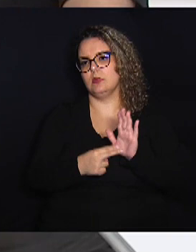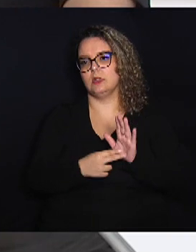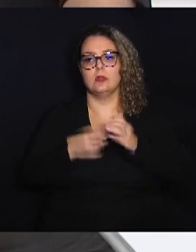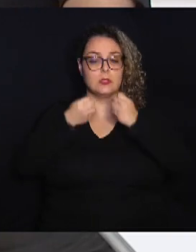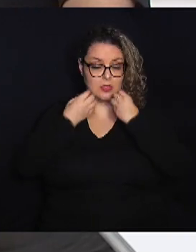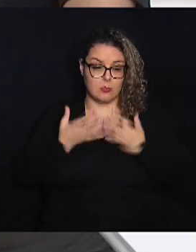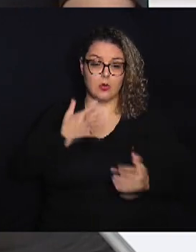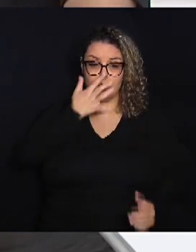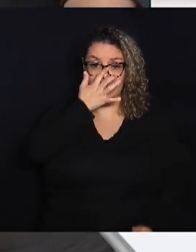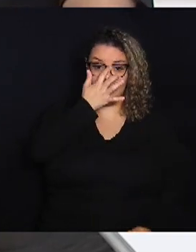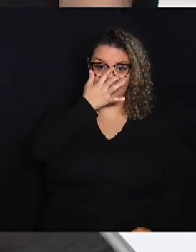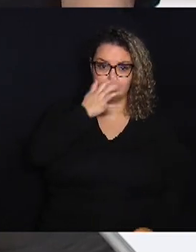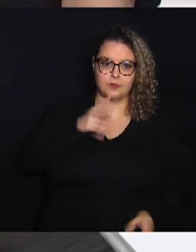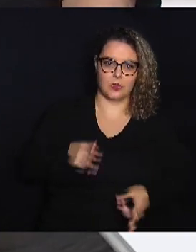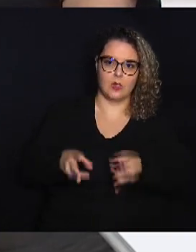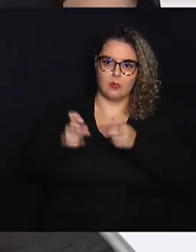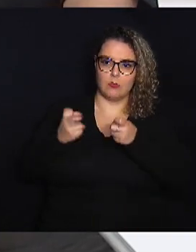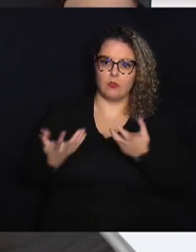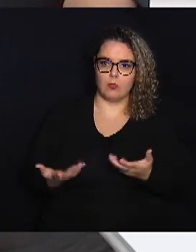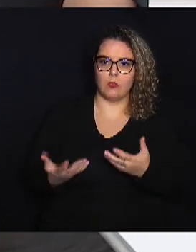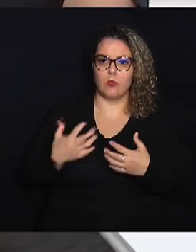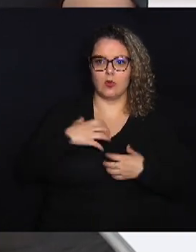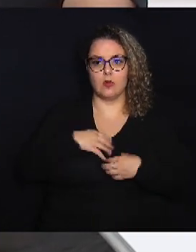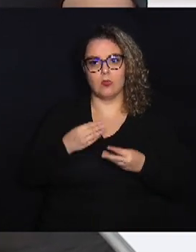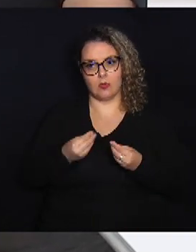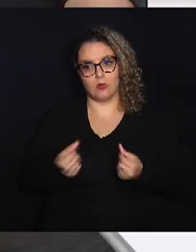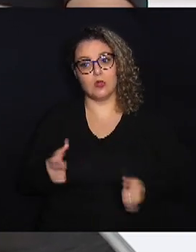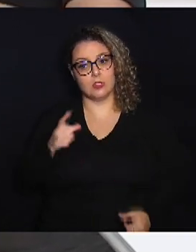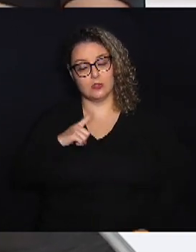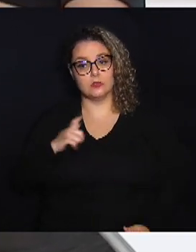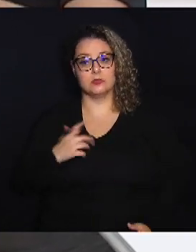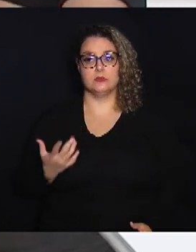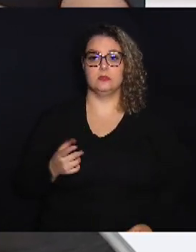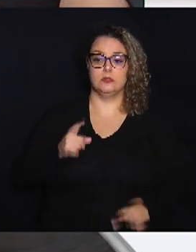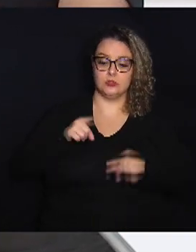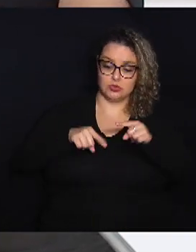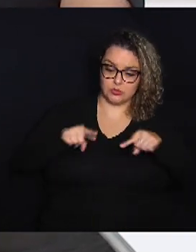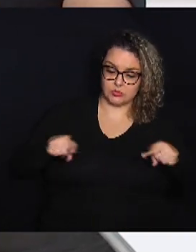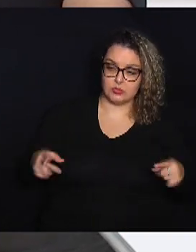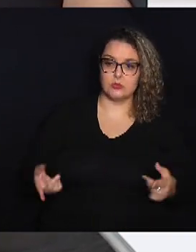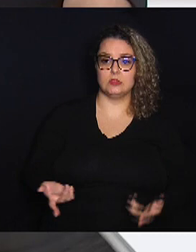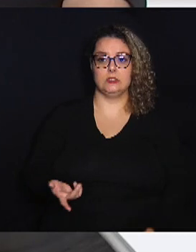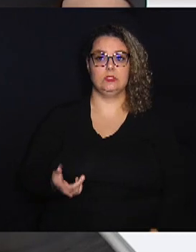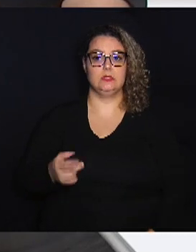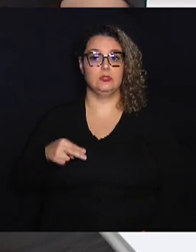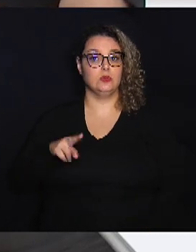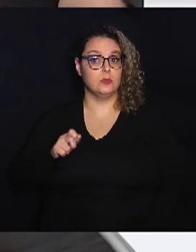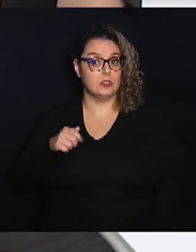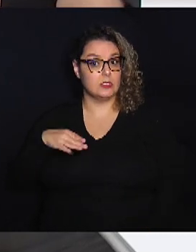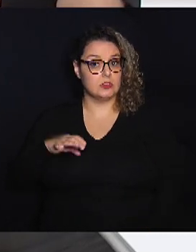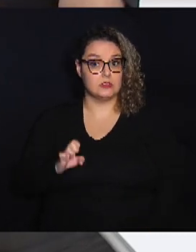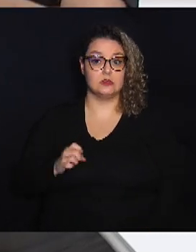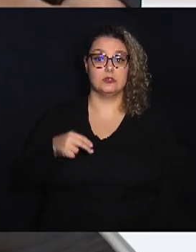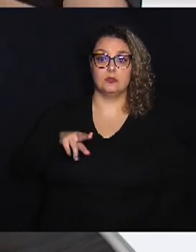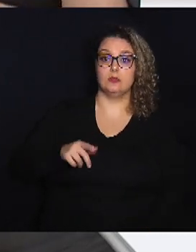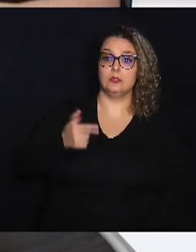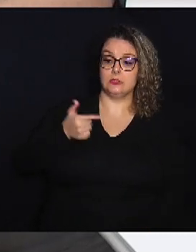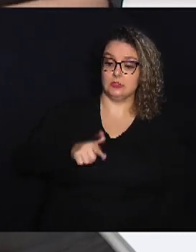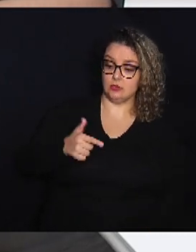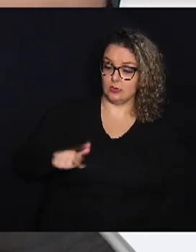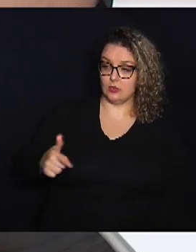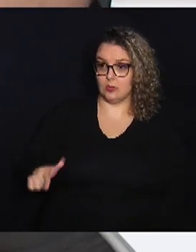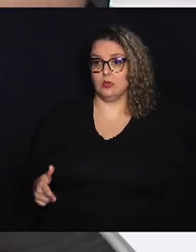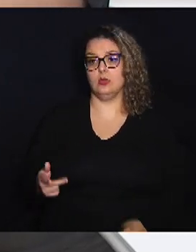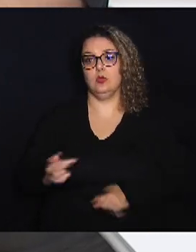Então perceber, ter sensibilidade para perceber essas nuances, essas variações ou essas continuidades e